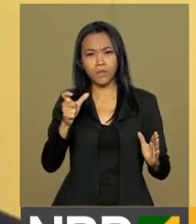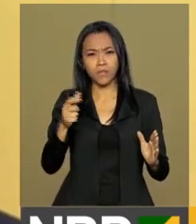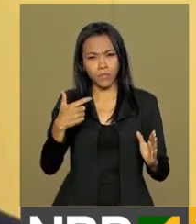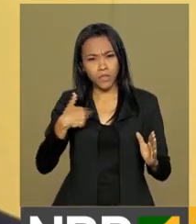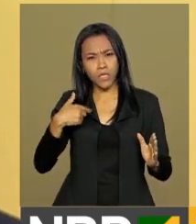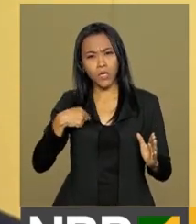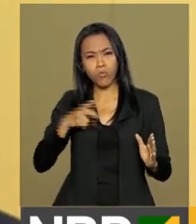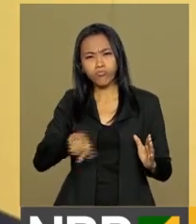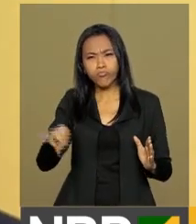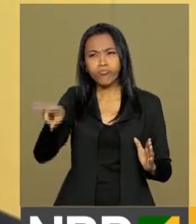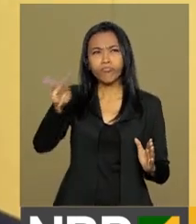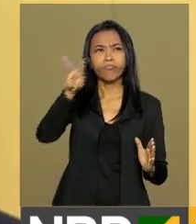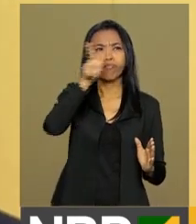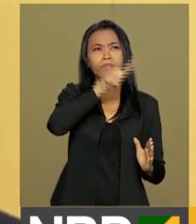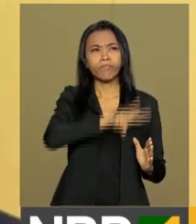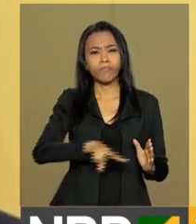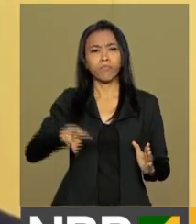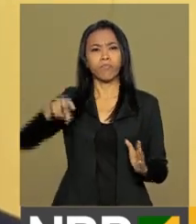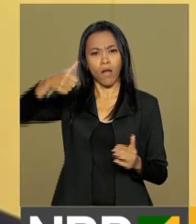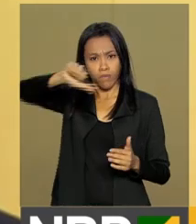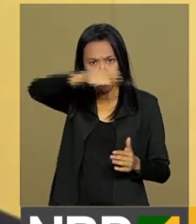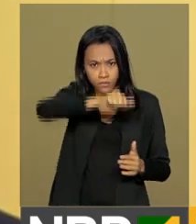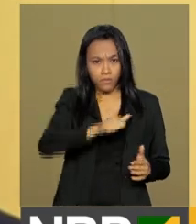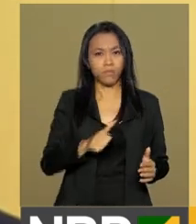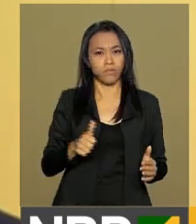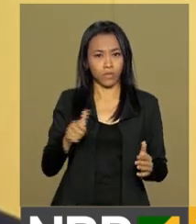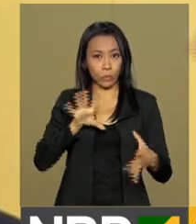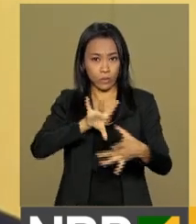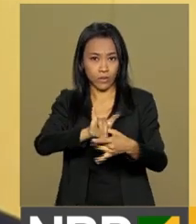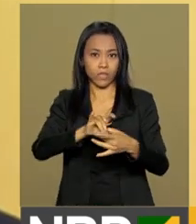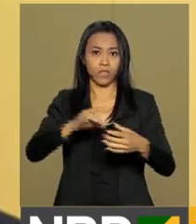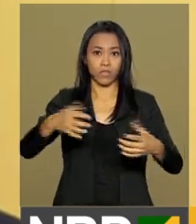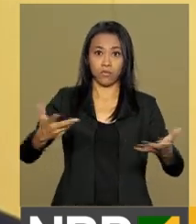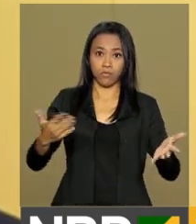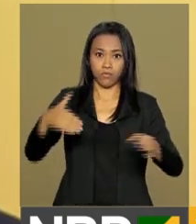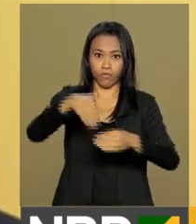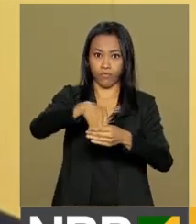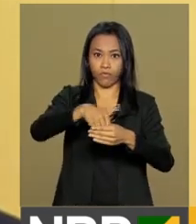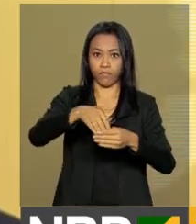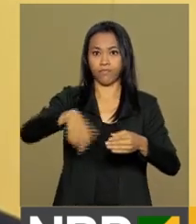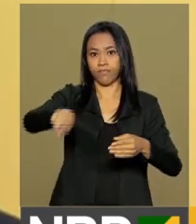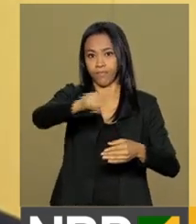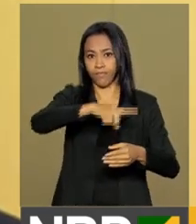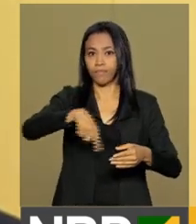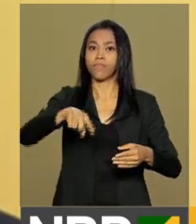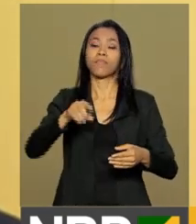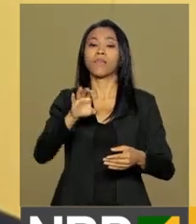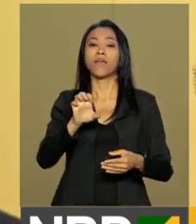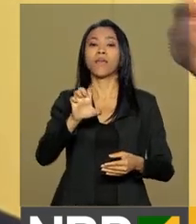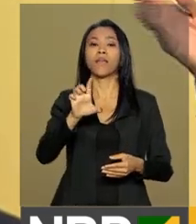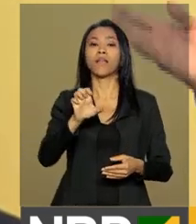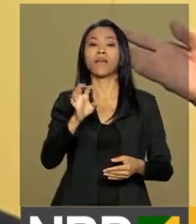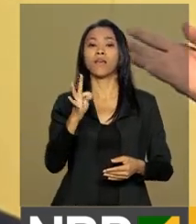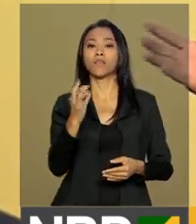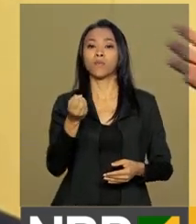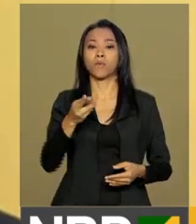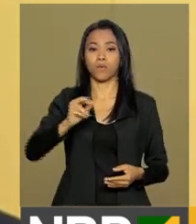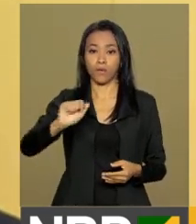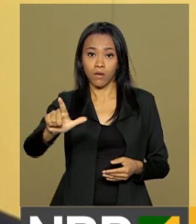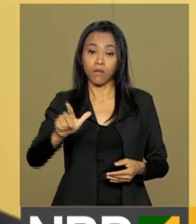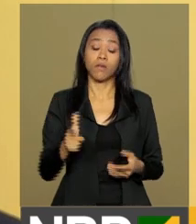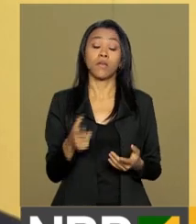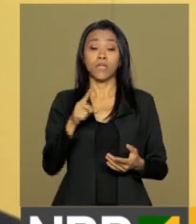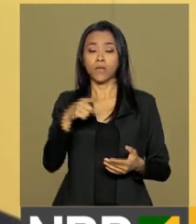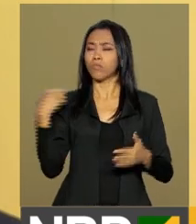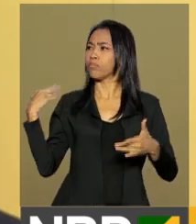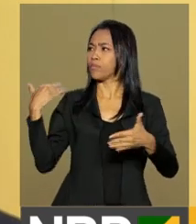o panorama eleitoral e digo, interessante, quem quiser opor-se àquilo que o governo fez ao longo